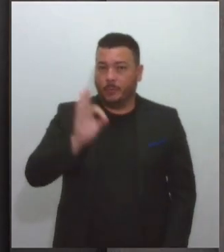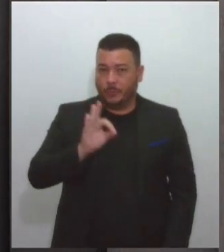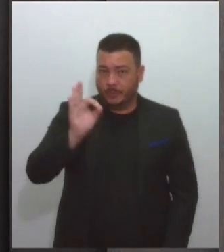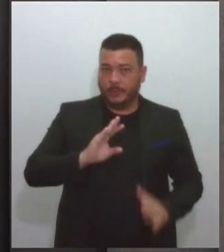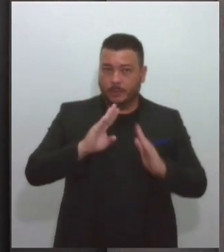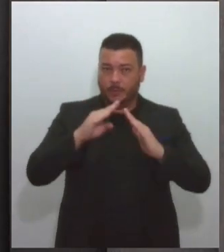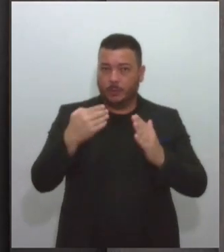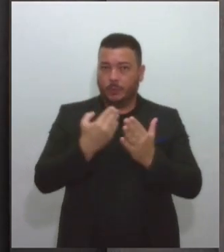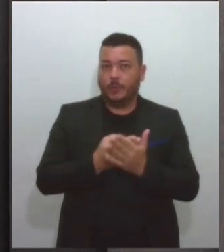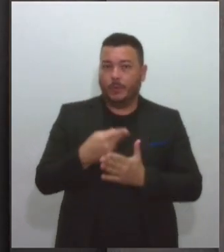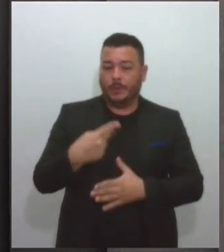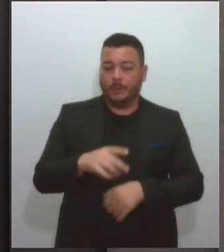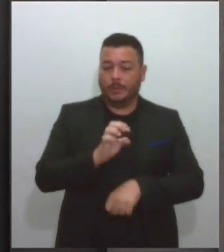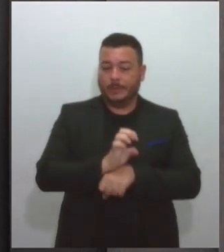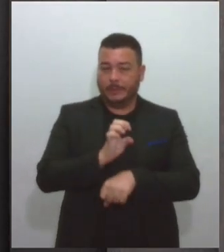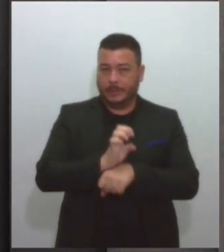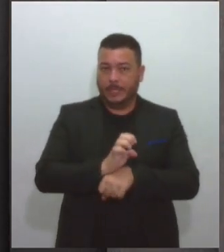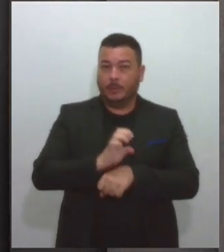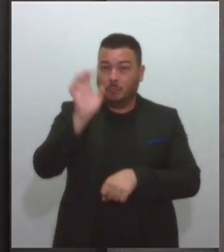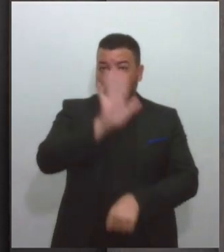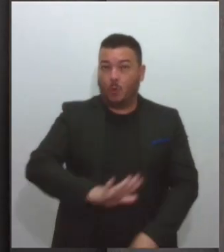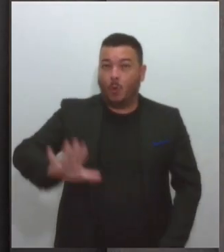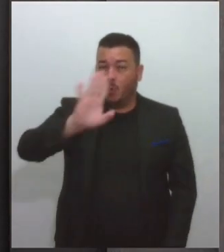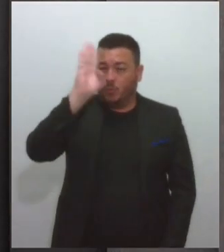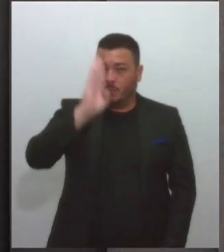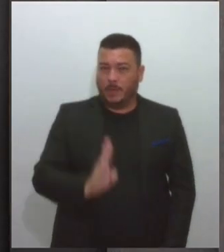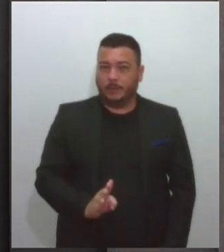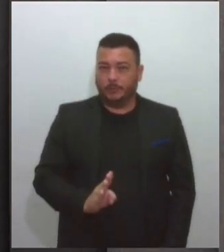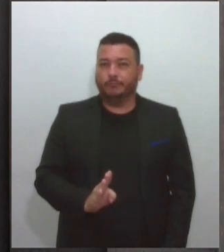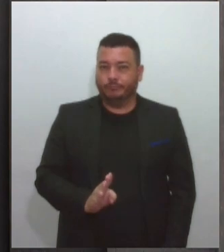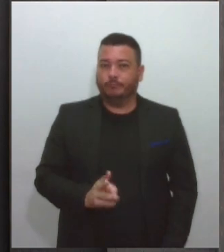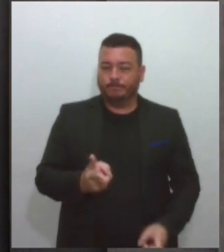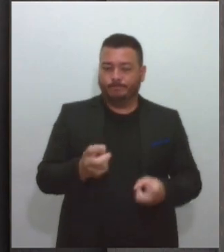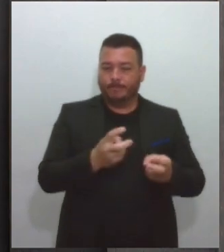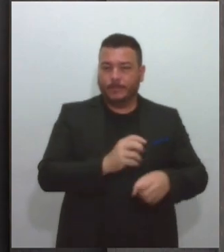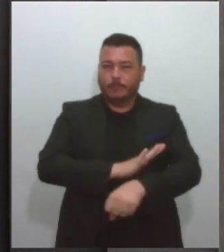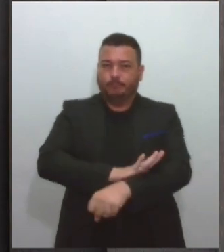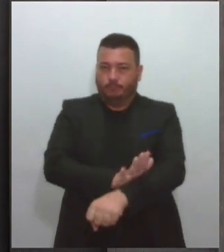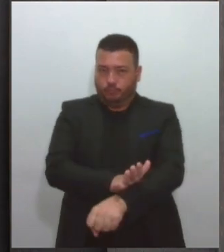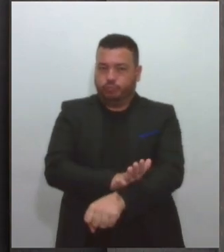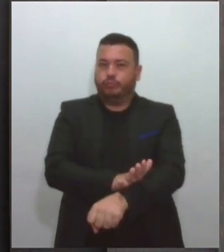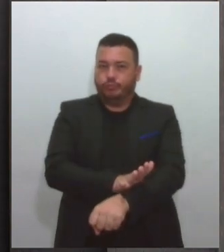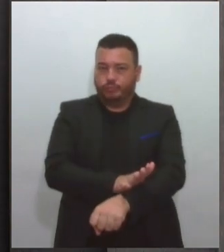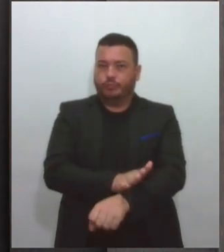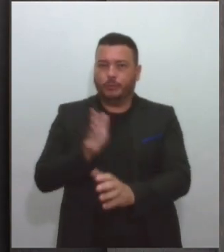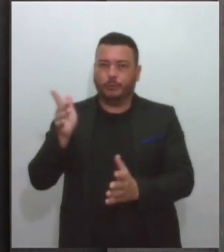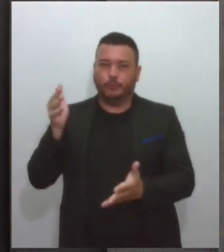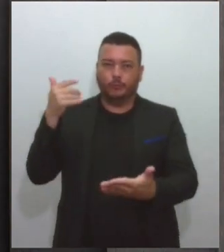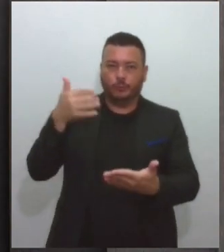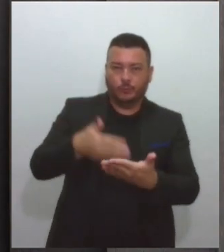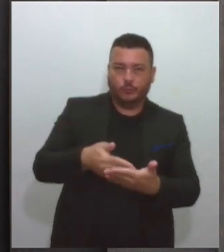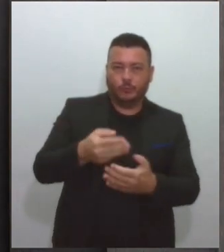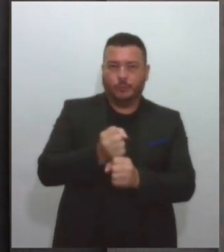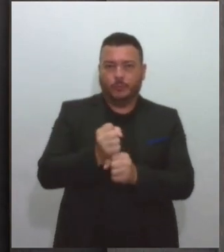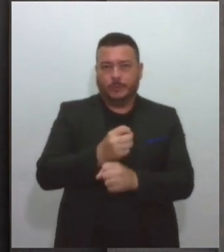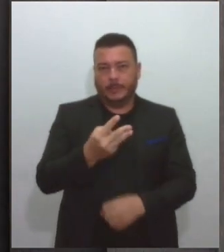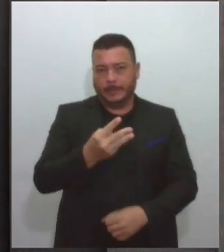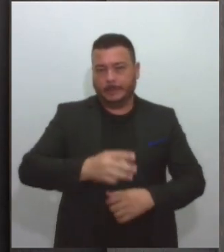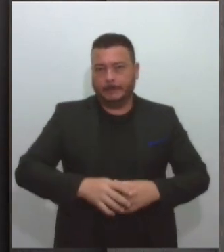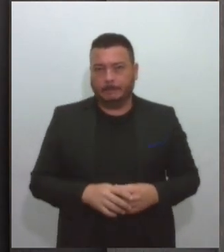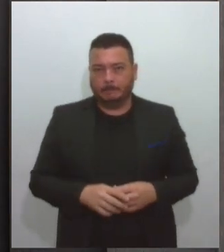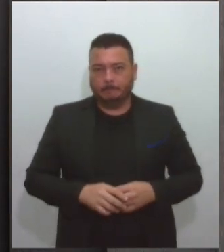pública no Brasil se depararam com atos racistas nos últimos 3 anos. Na busca